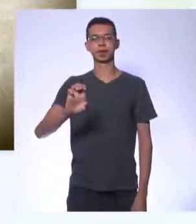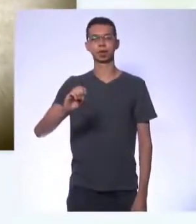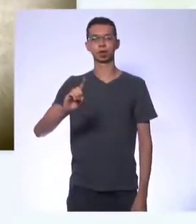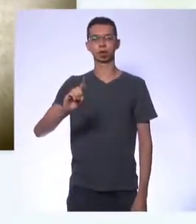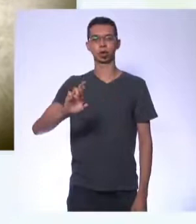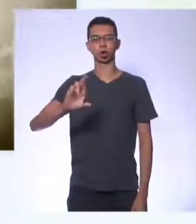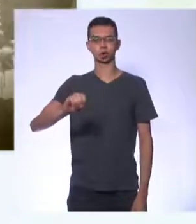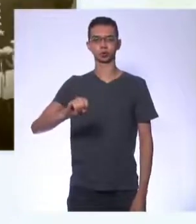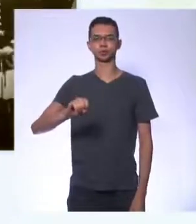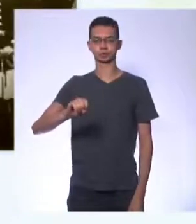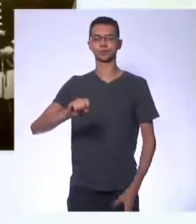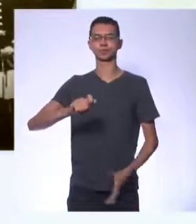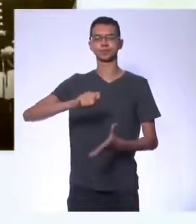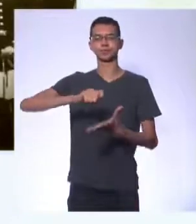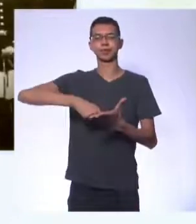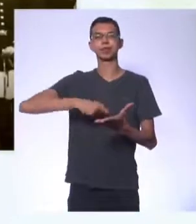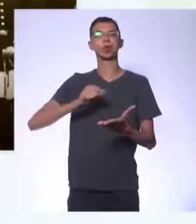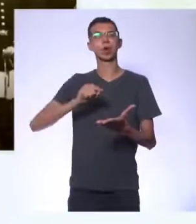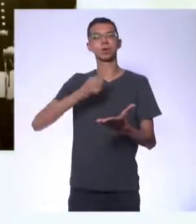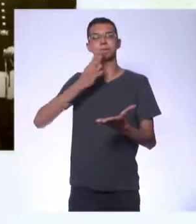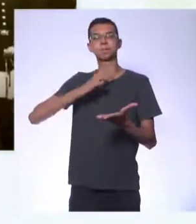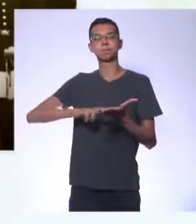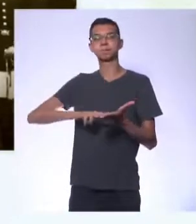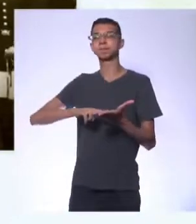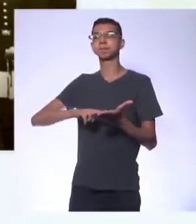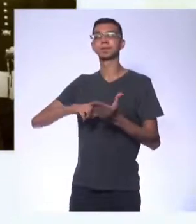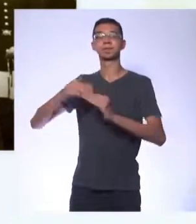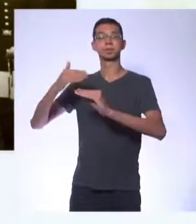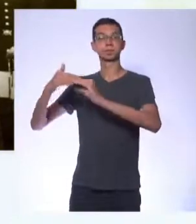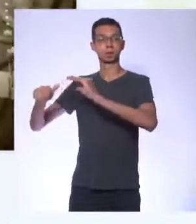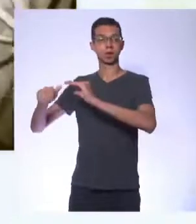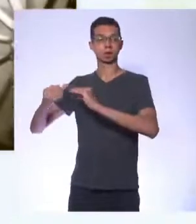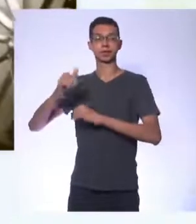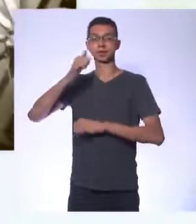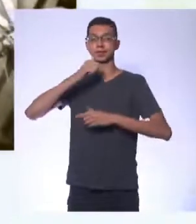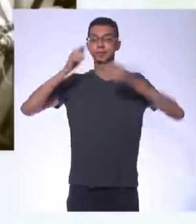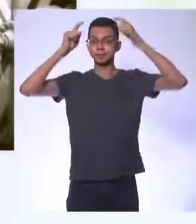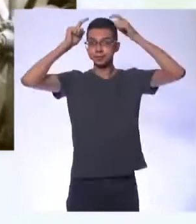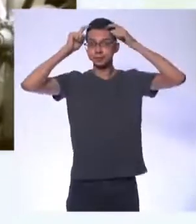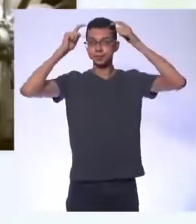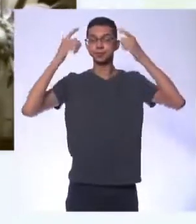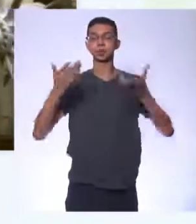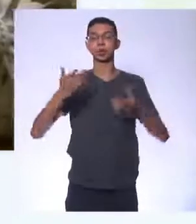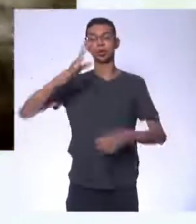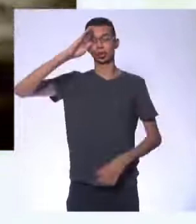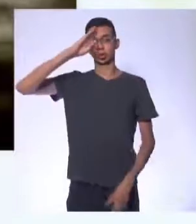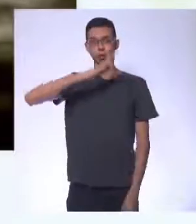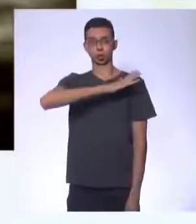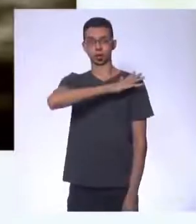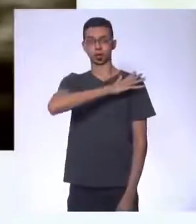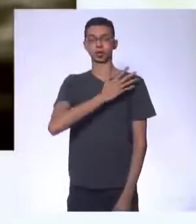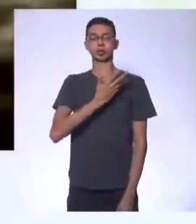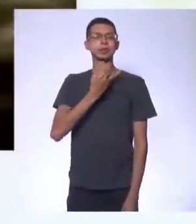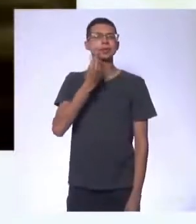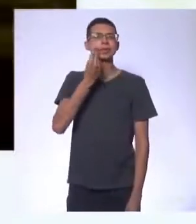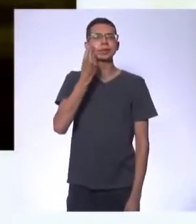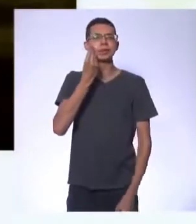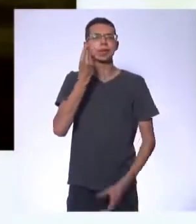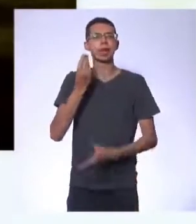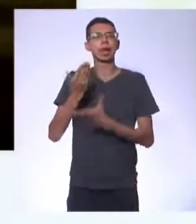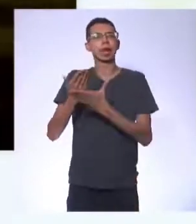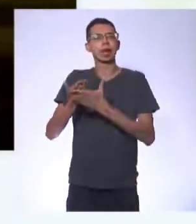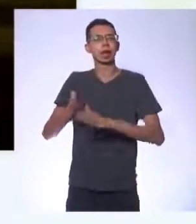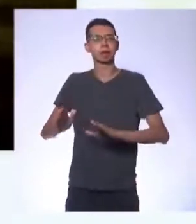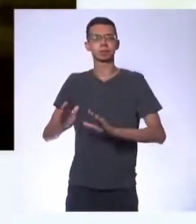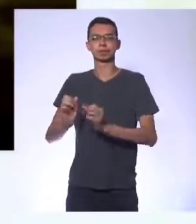Isabel pedindo que os soldados do exército deixem de ser destacados para capturar negros fugitivos. Deodoro argumenta: